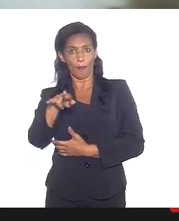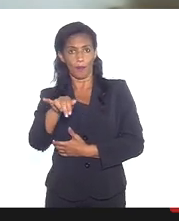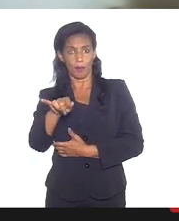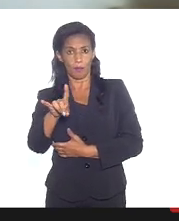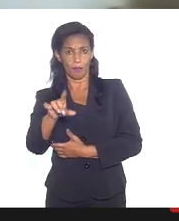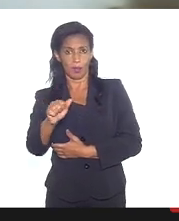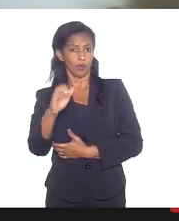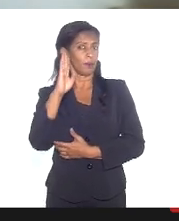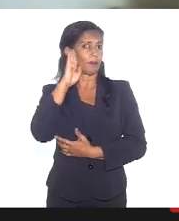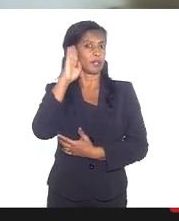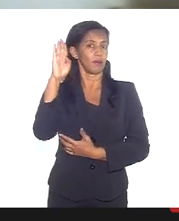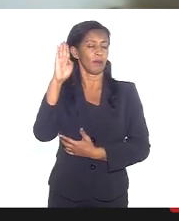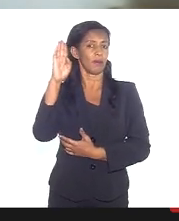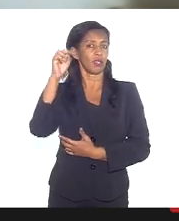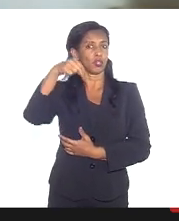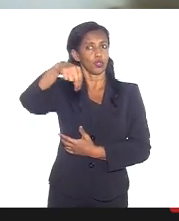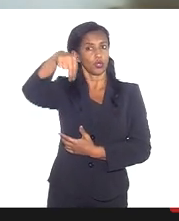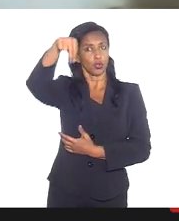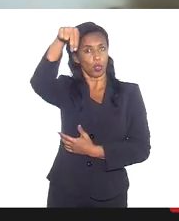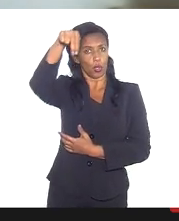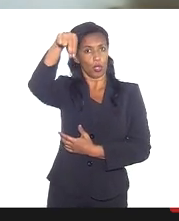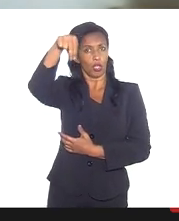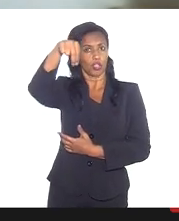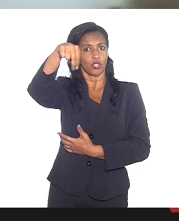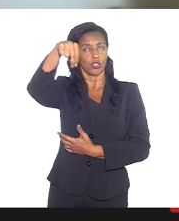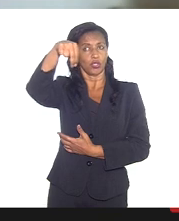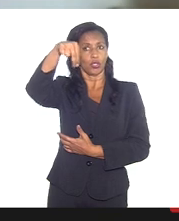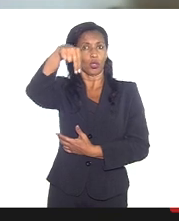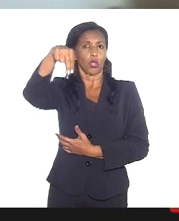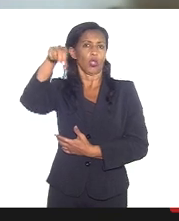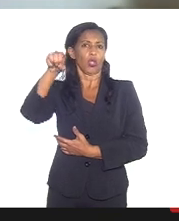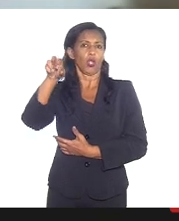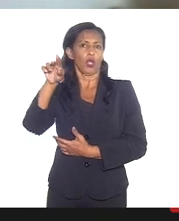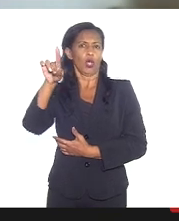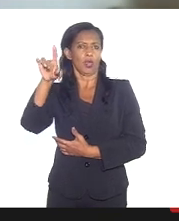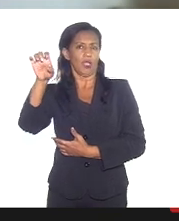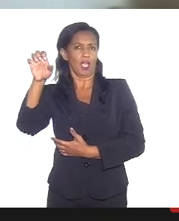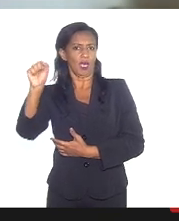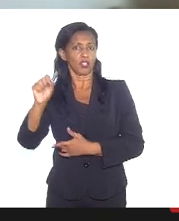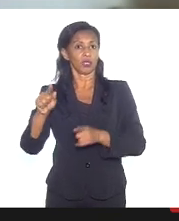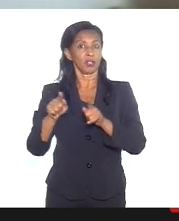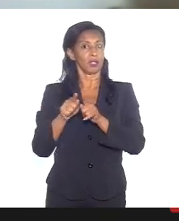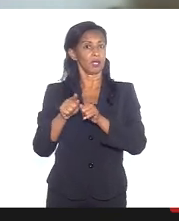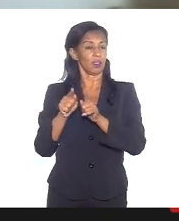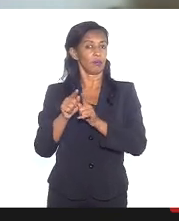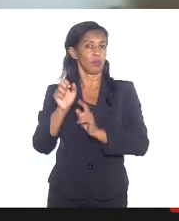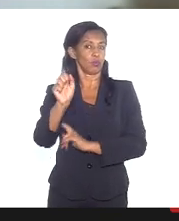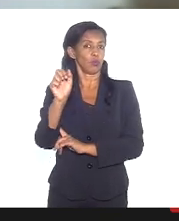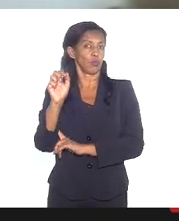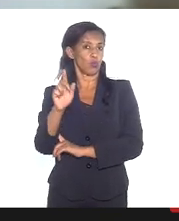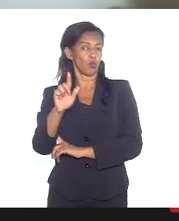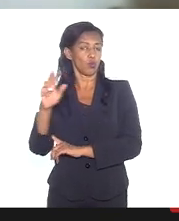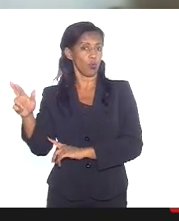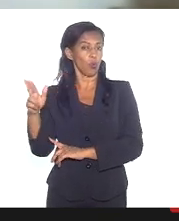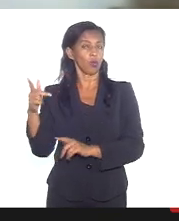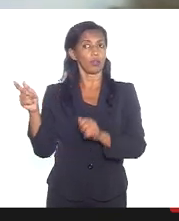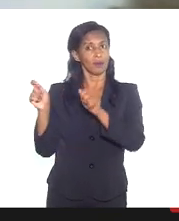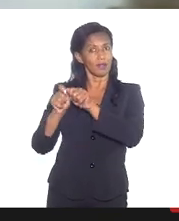no norte e nordeste, e agora, como disse a doutora Magda, até no sul, está se construindo